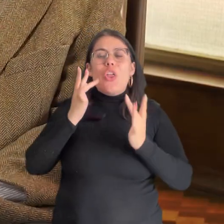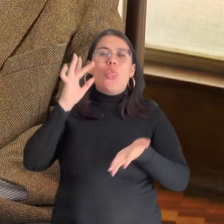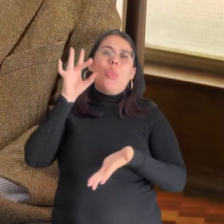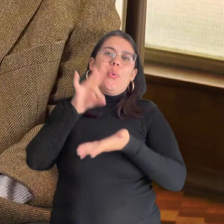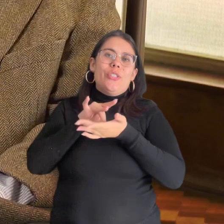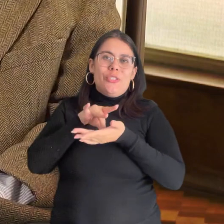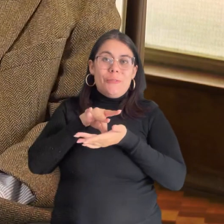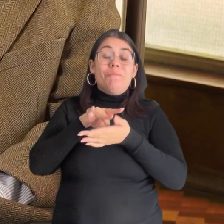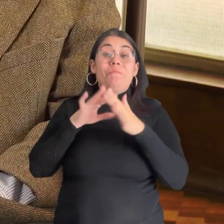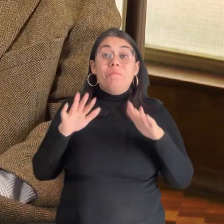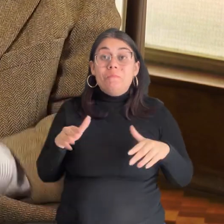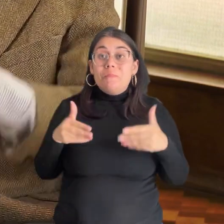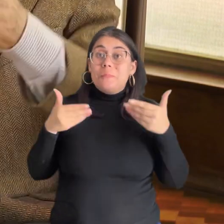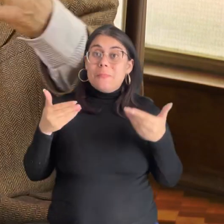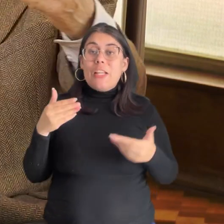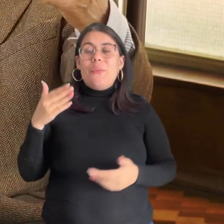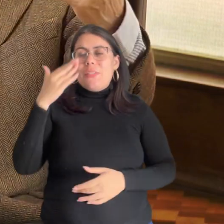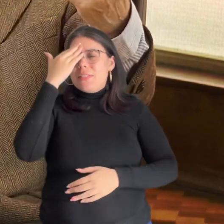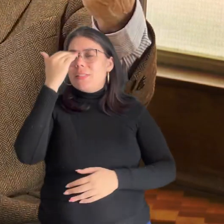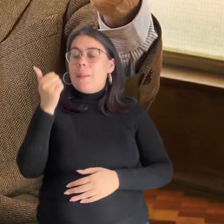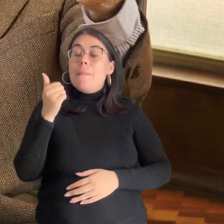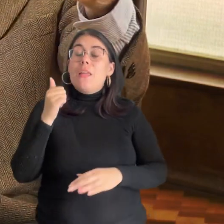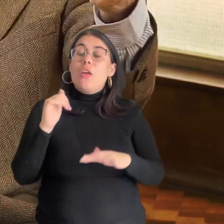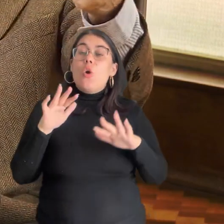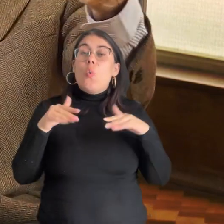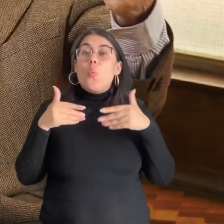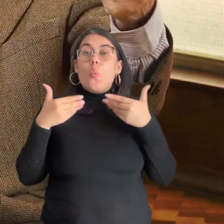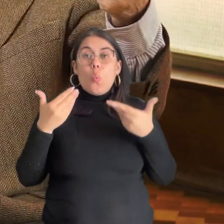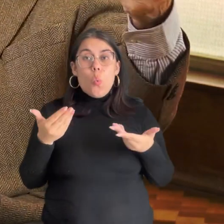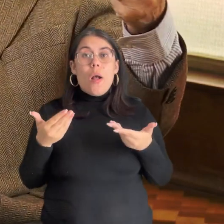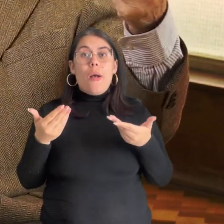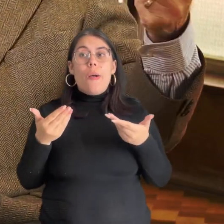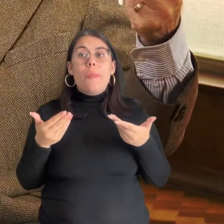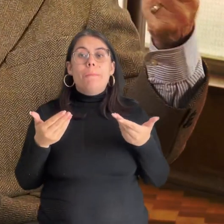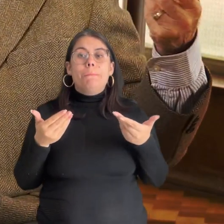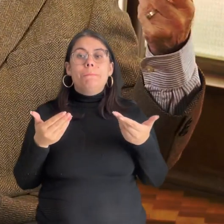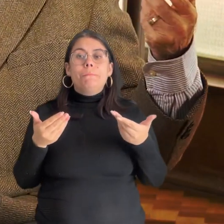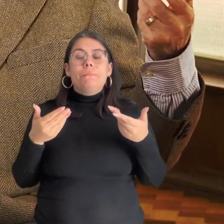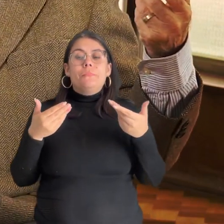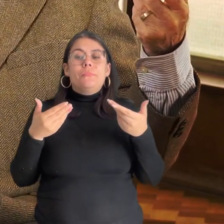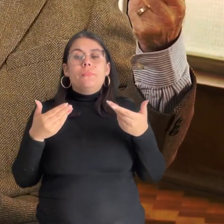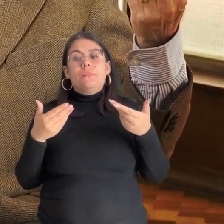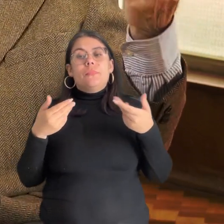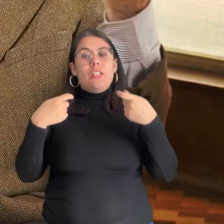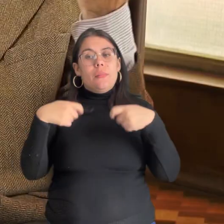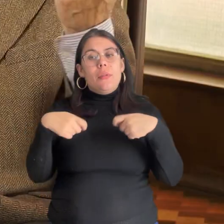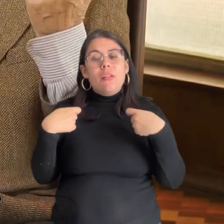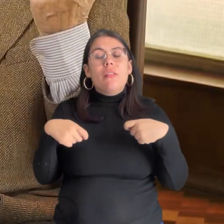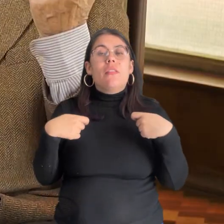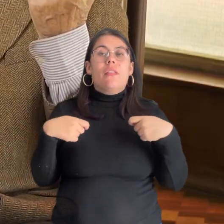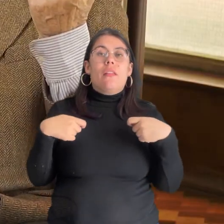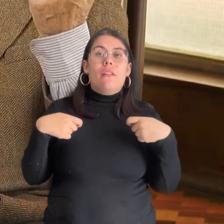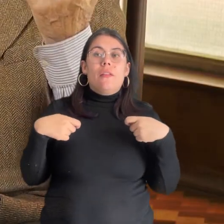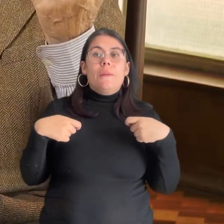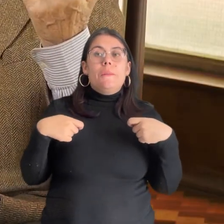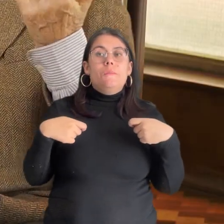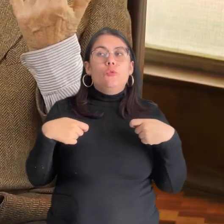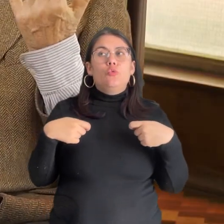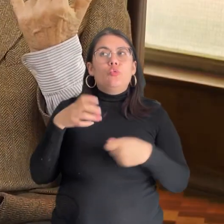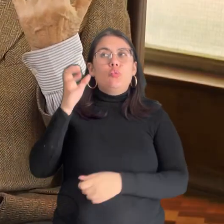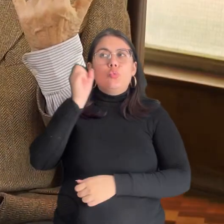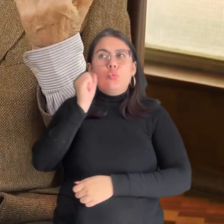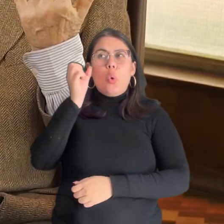original, né? Portanto, a gente sabia quais eram os elementos refletores e quais eram os elementos